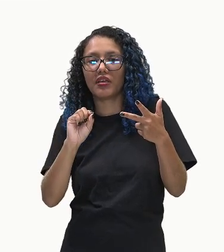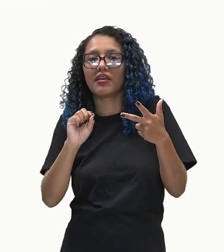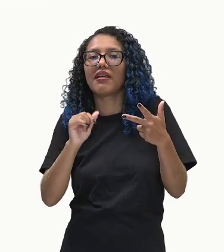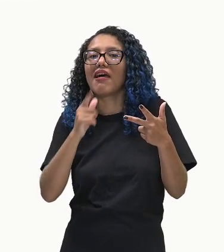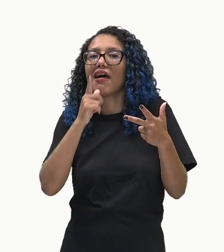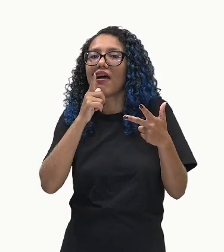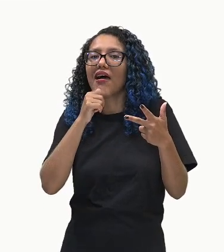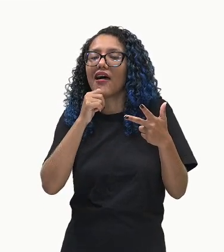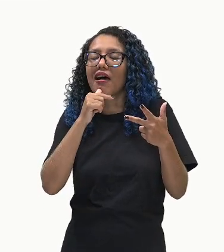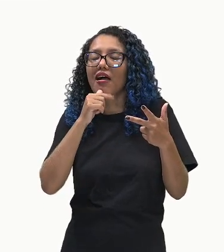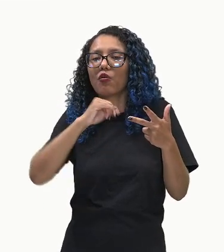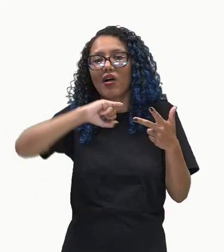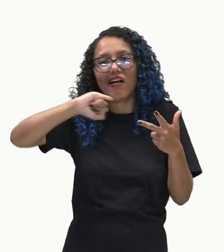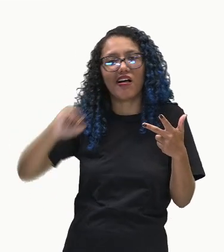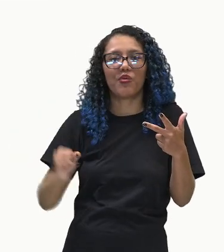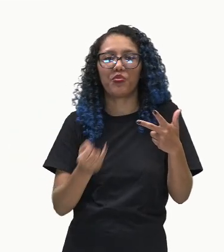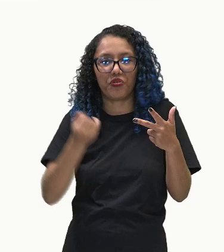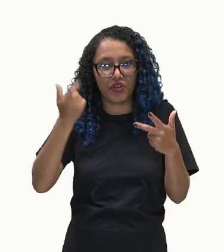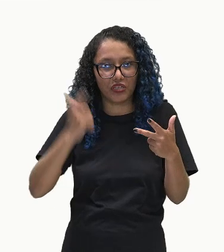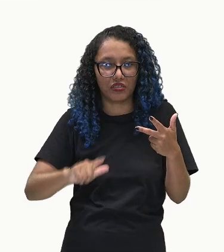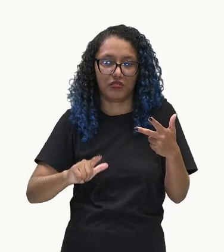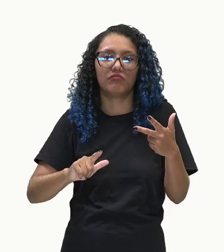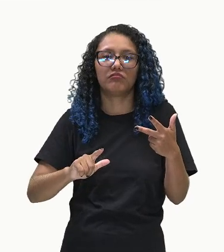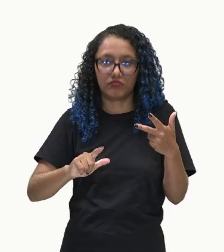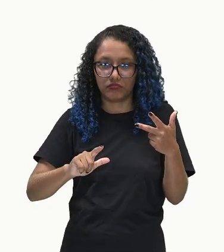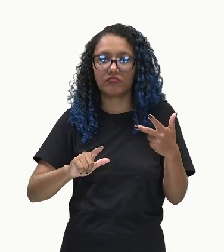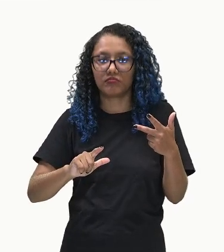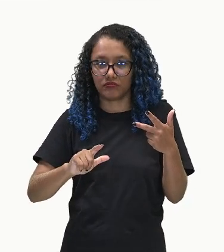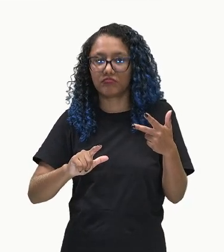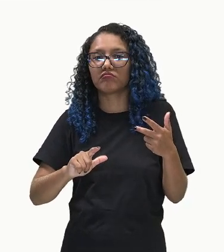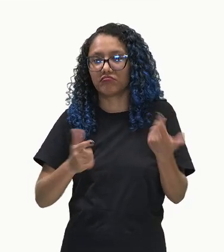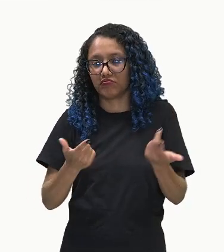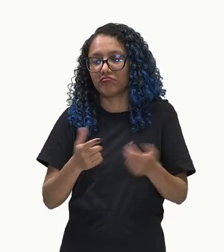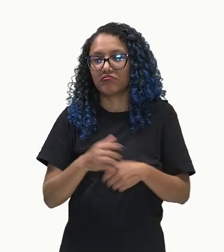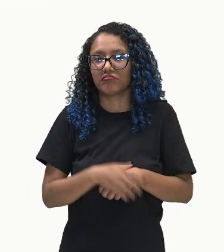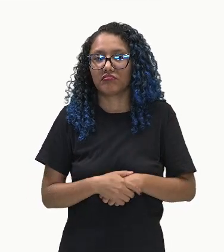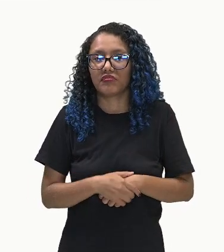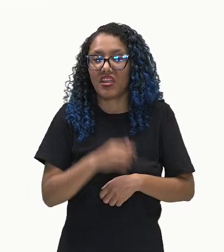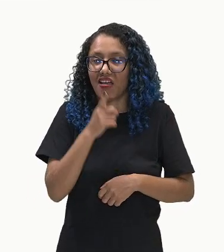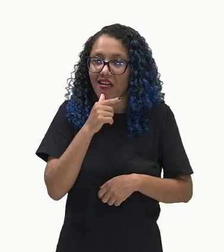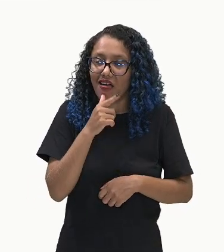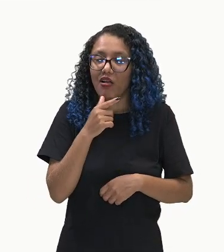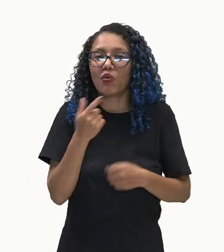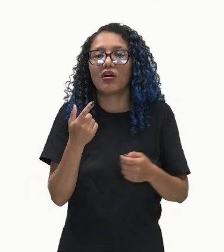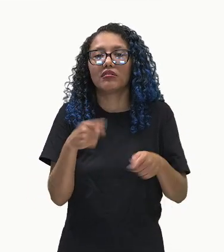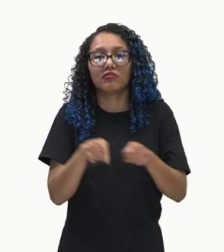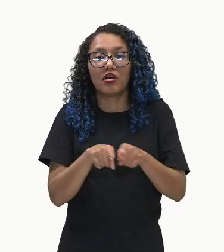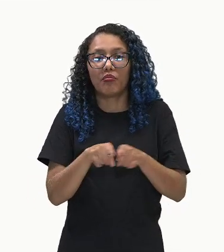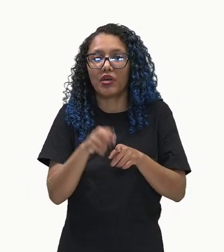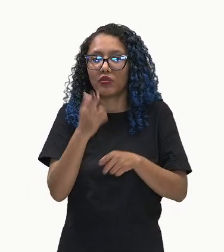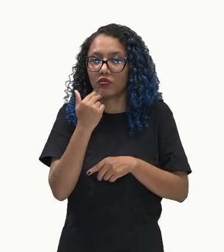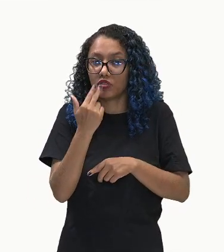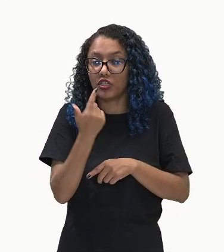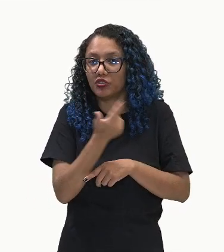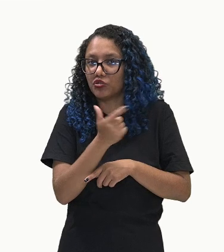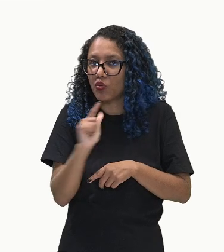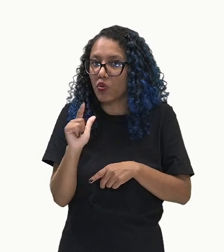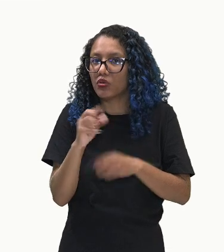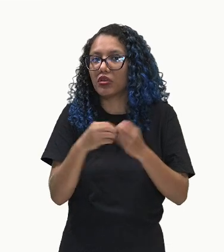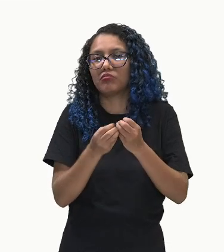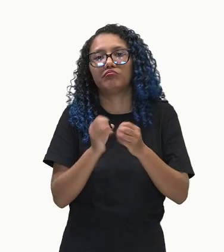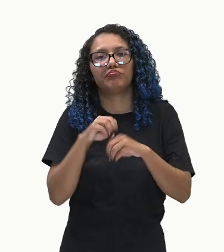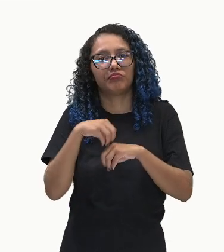nosso corpo o que dá para aproveitar, ele vai ser absorvido. Reabsorve água, nutrientes e